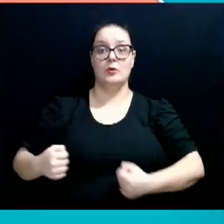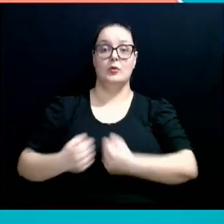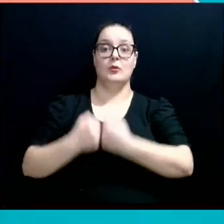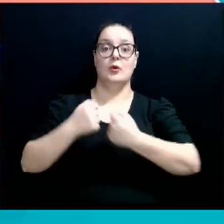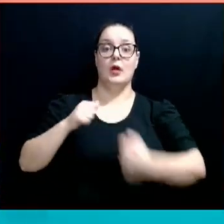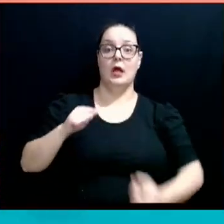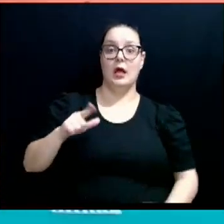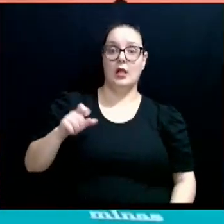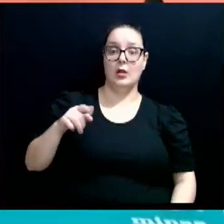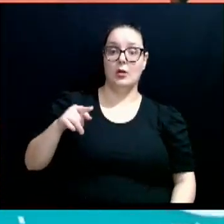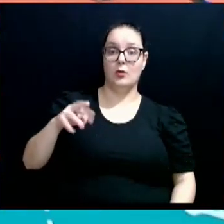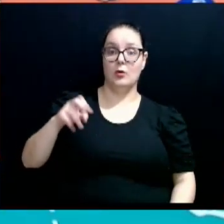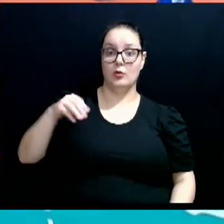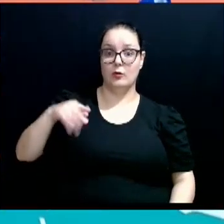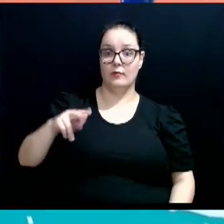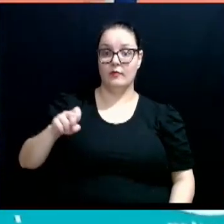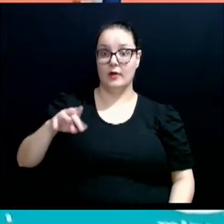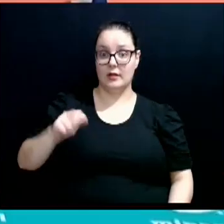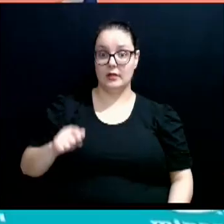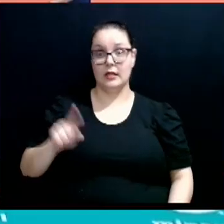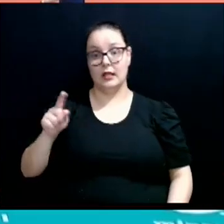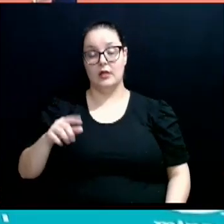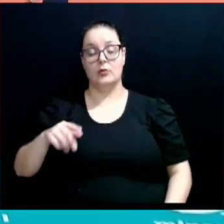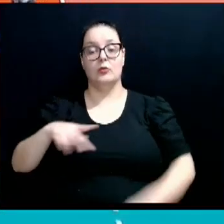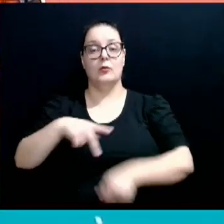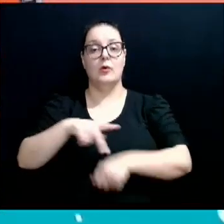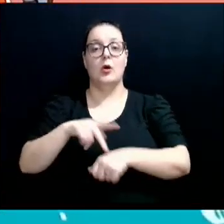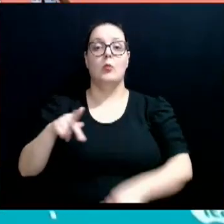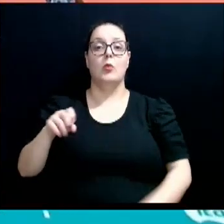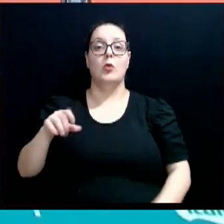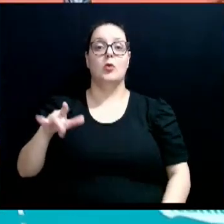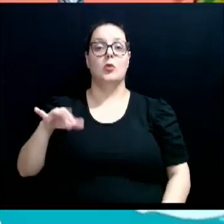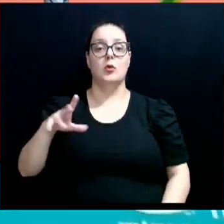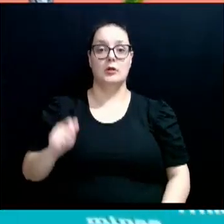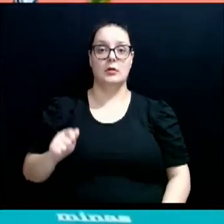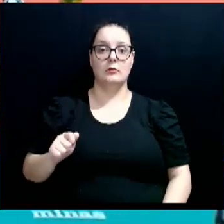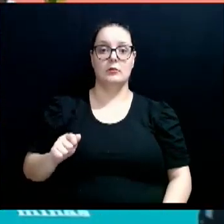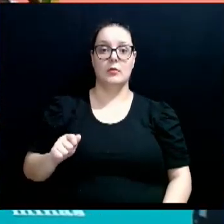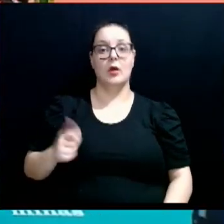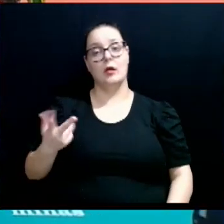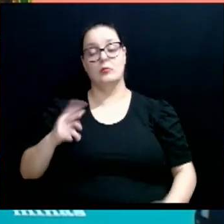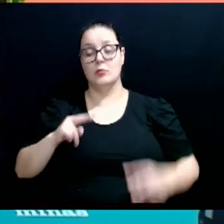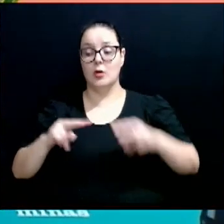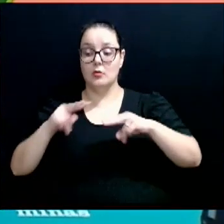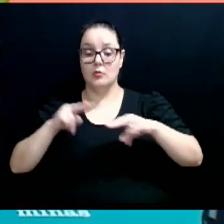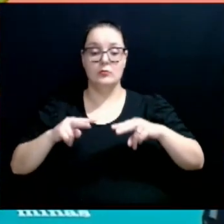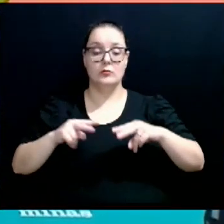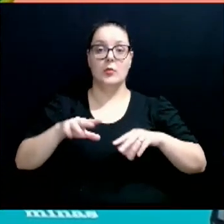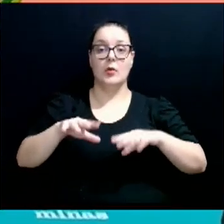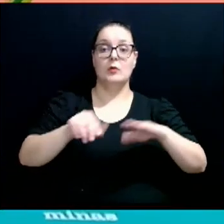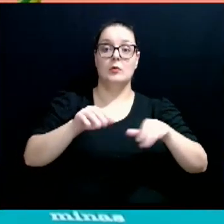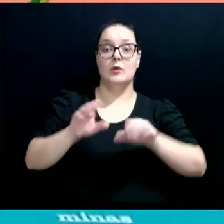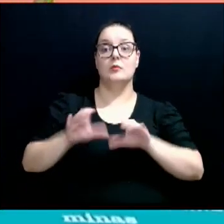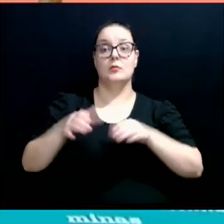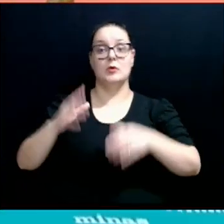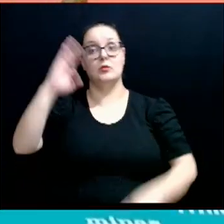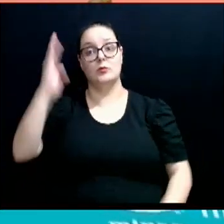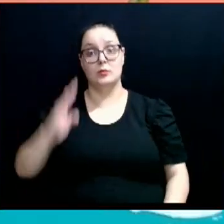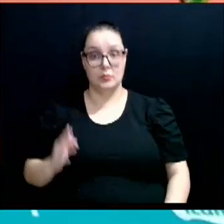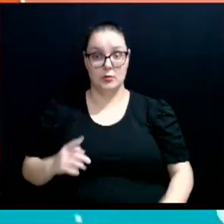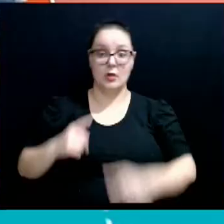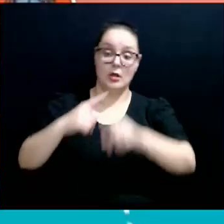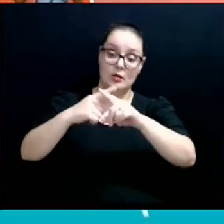Polônia. O central Judson analisou o ano, as convocações para a seleção brasileira para as disputas da Liga